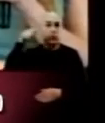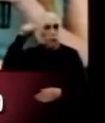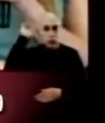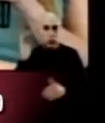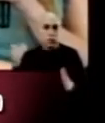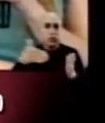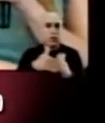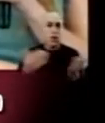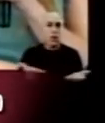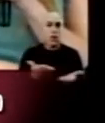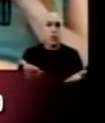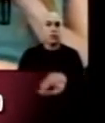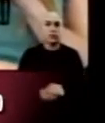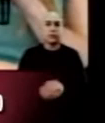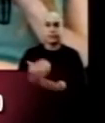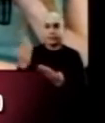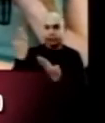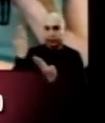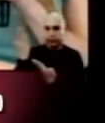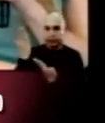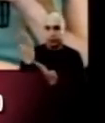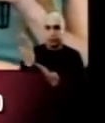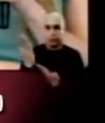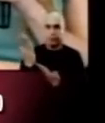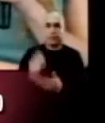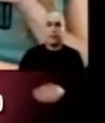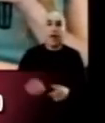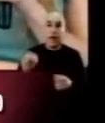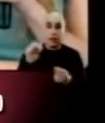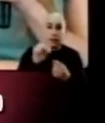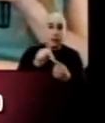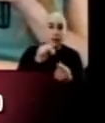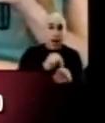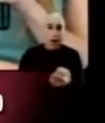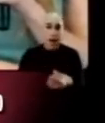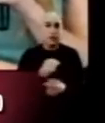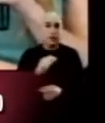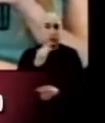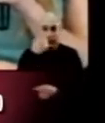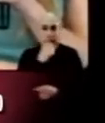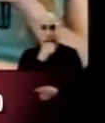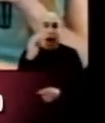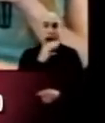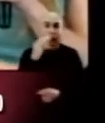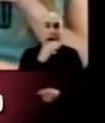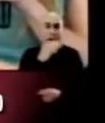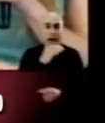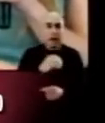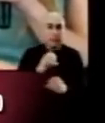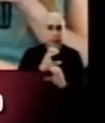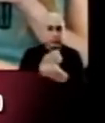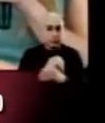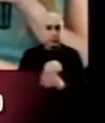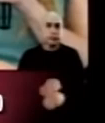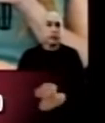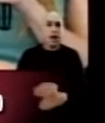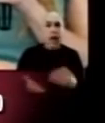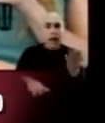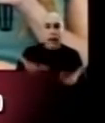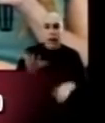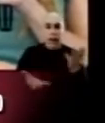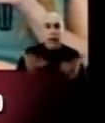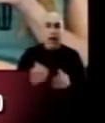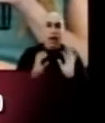hoje. Próximo. Em relação aos testes, PCR e teste rápido, do total de casos leves que